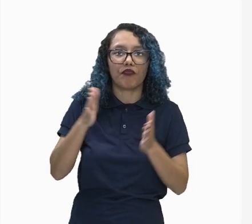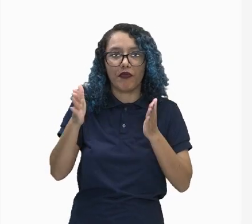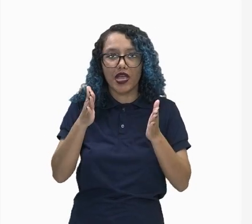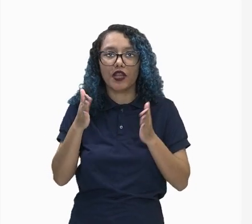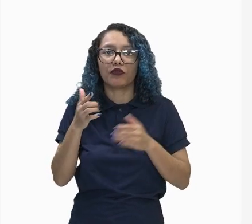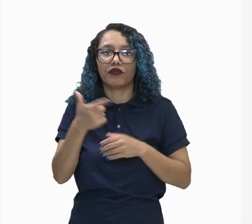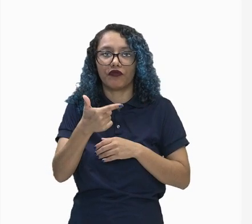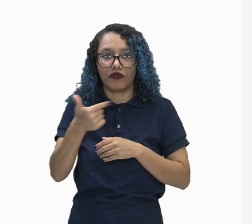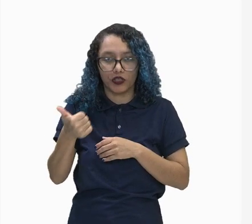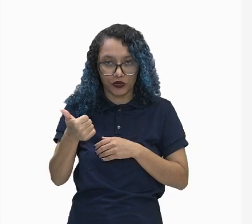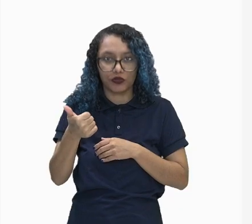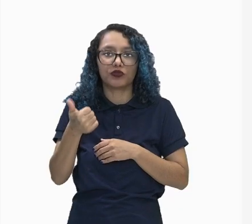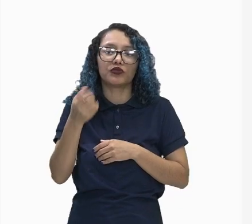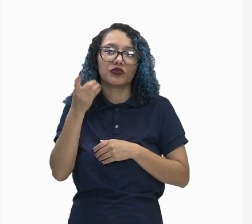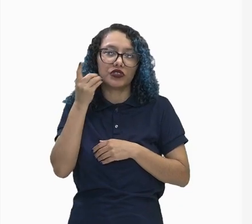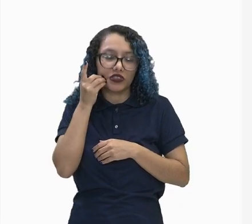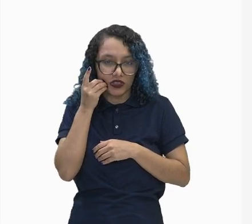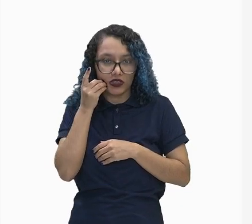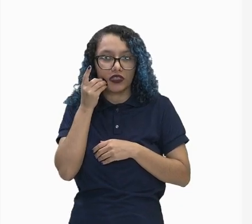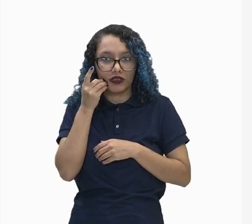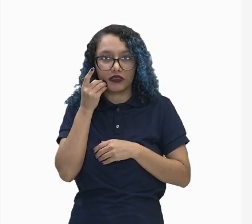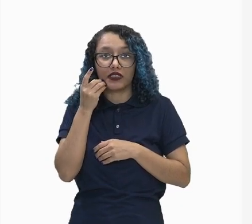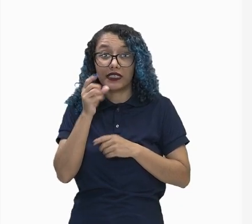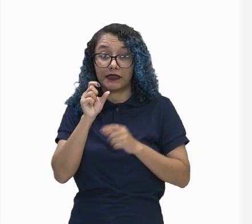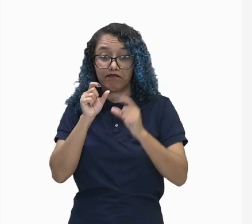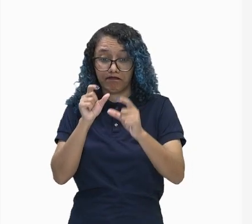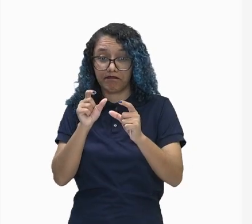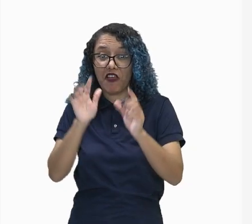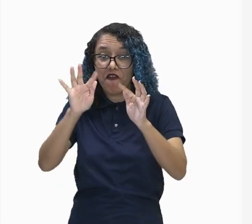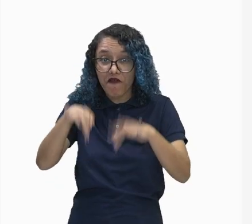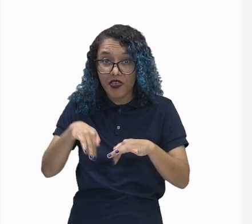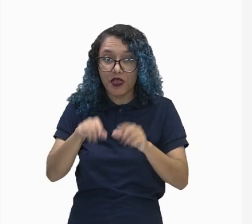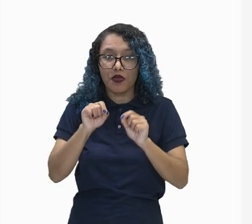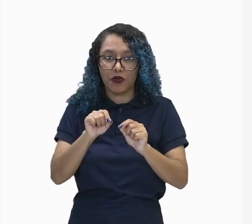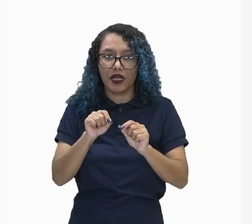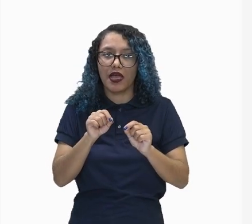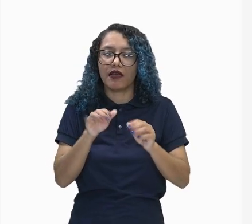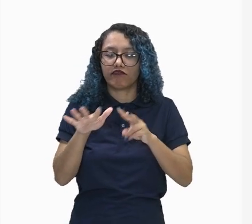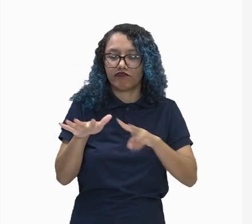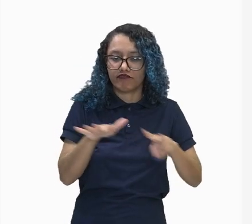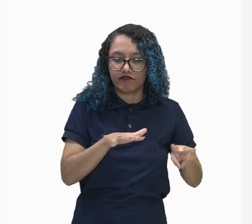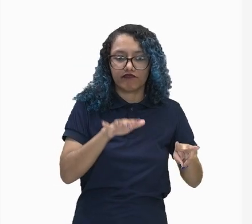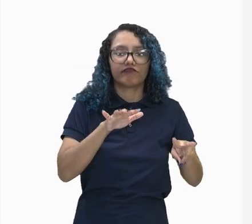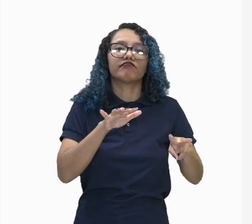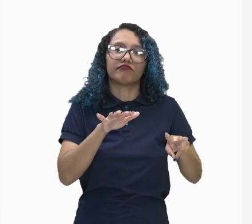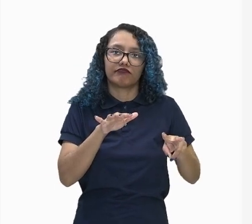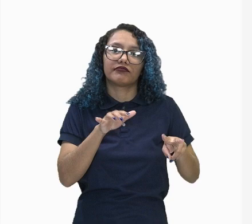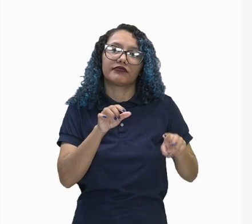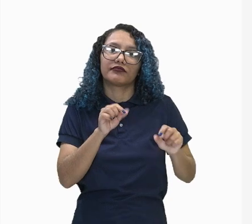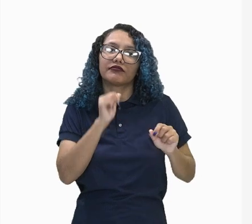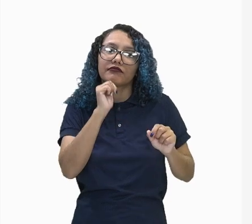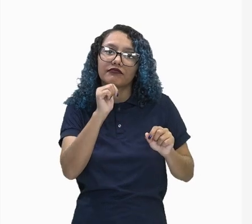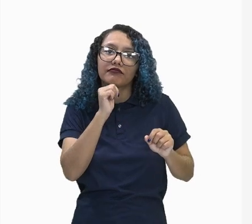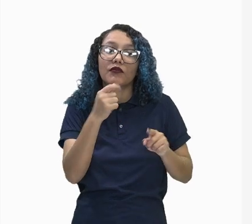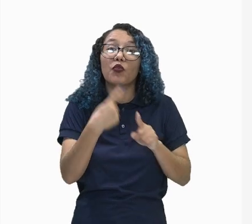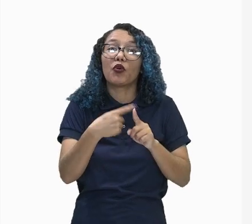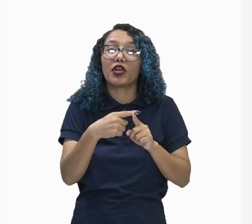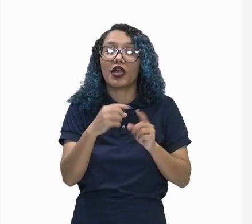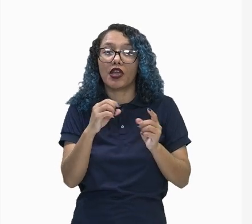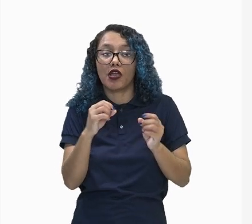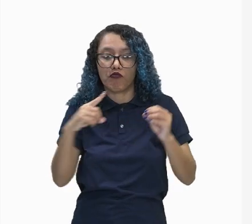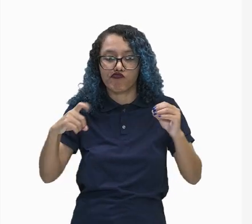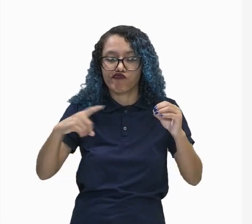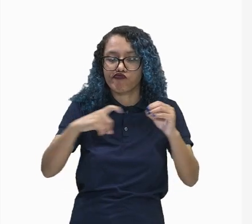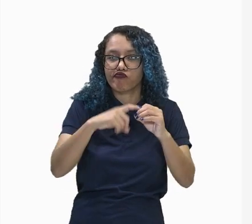Quando acaba essa cartela, ela vai passar 7 dias ali menstruando, porque aquele óvulo não foi fecundado, então ele dá origem